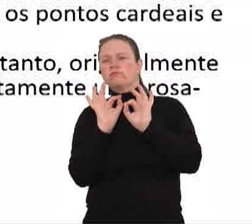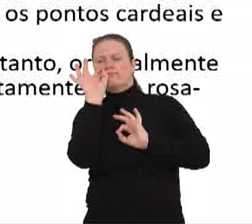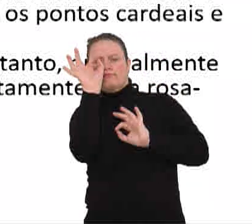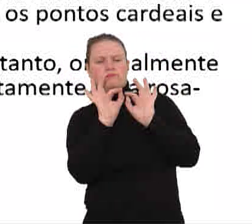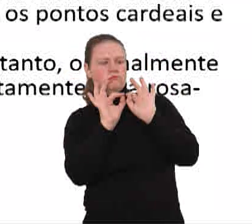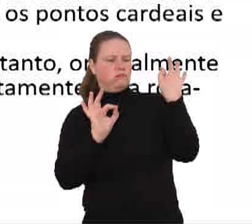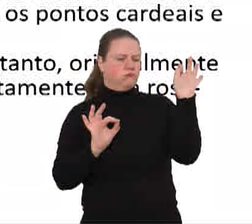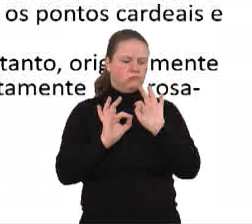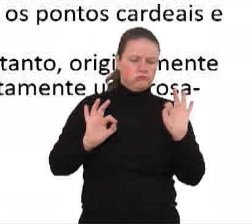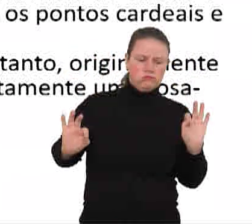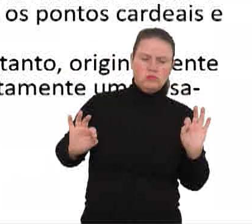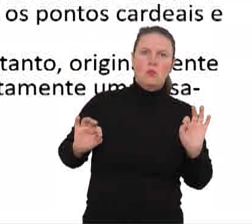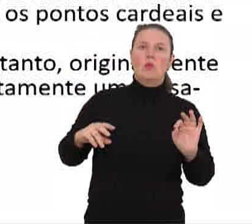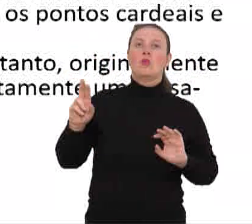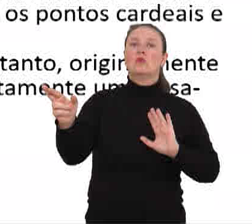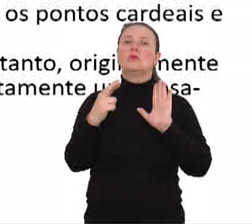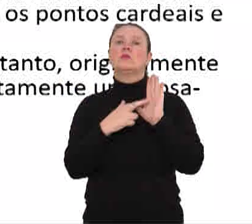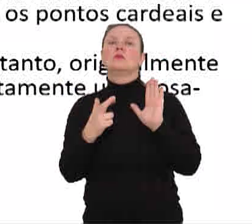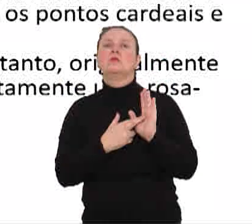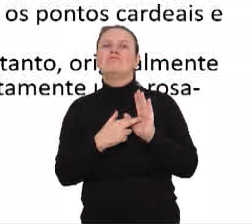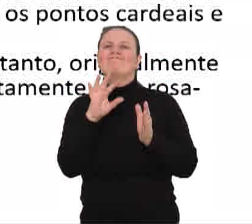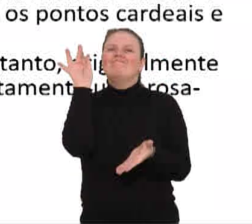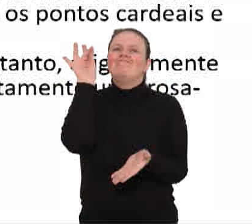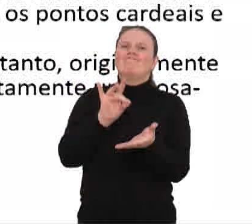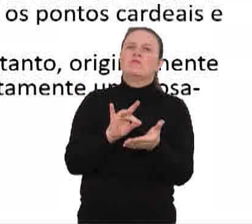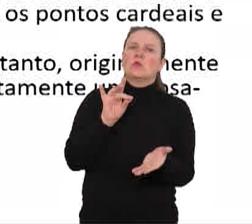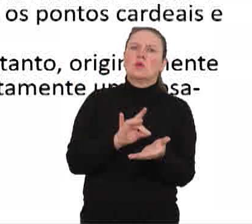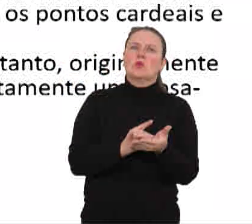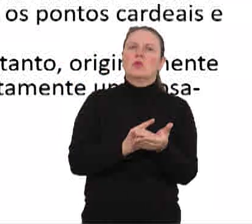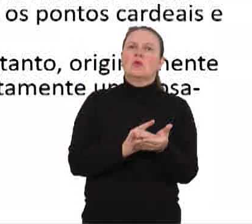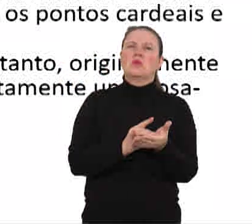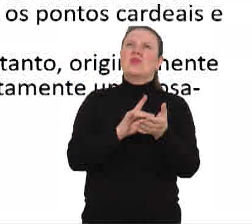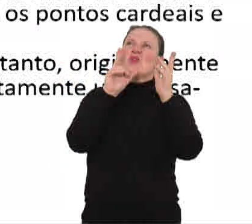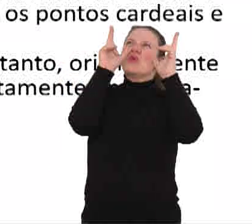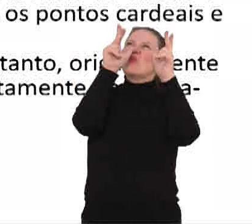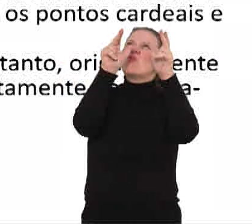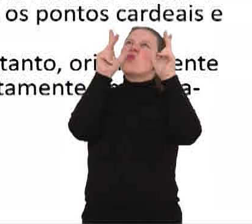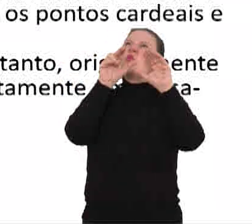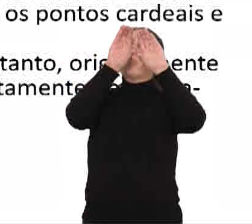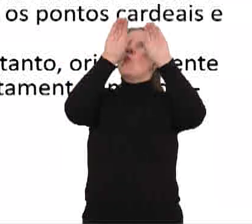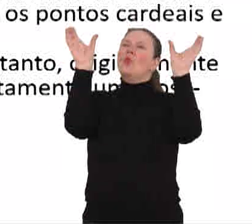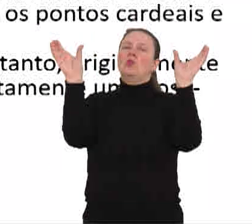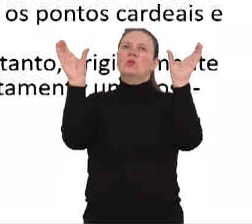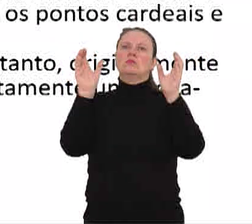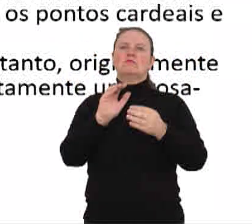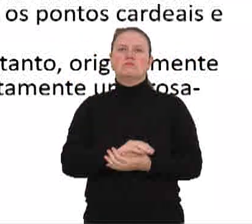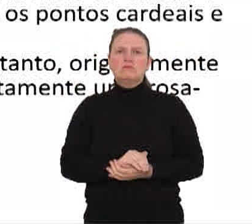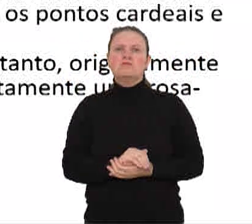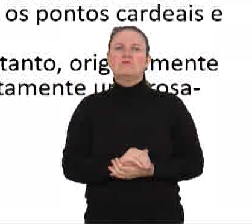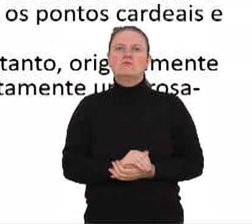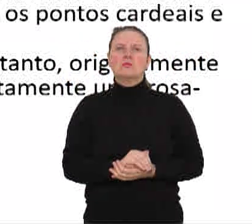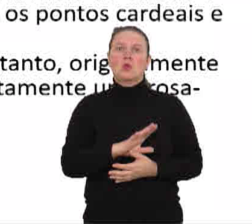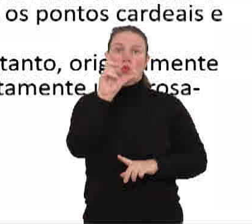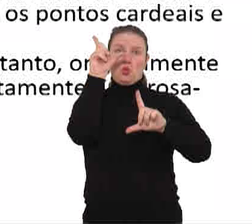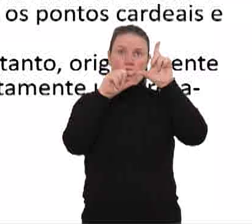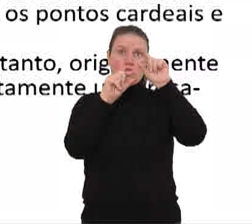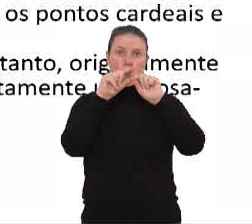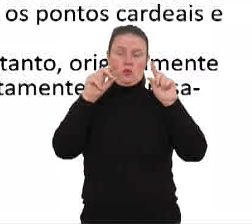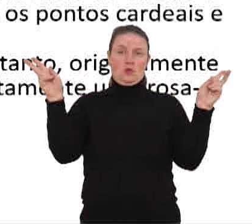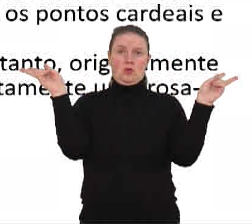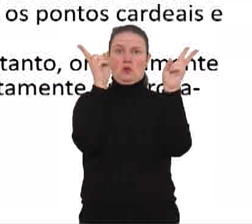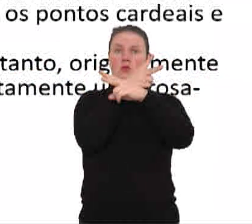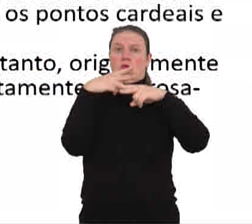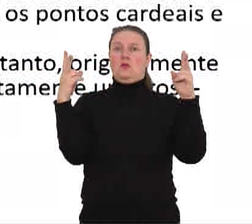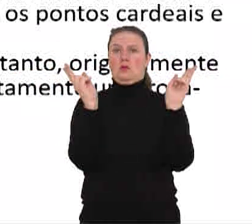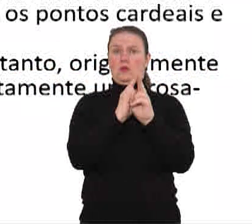dessas palmeiras. O resultado é que deu exatamente os pontos cardeais e os pontos colaterais. Uma rosa dos ventos de